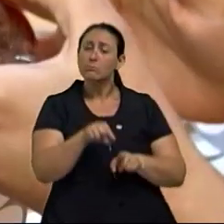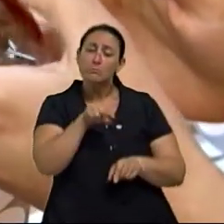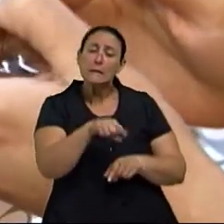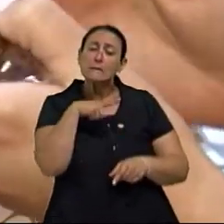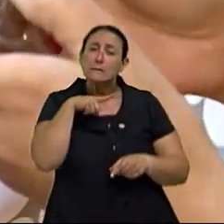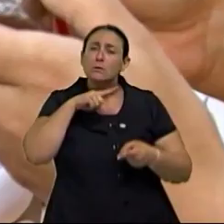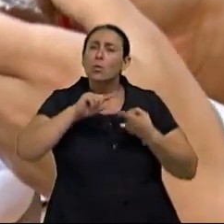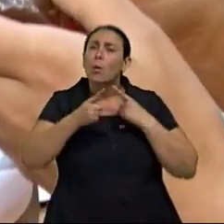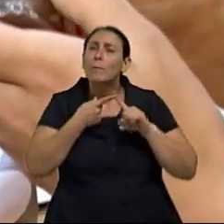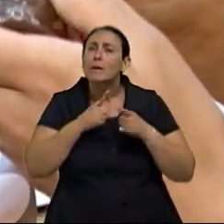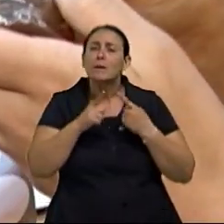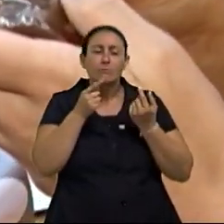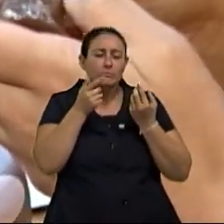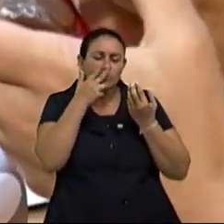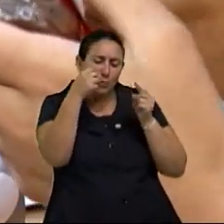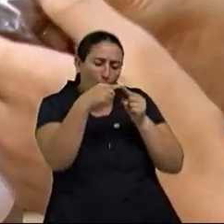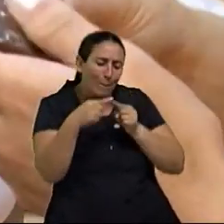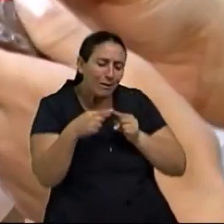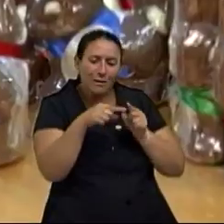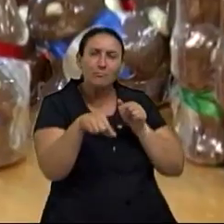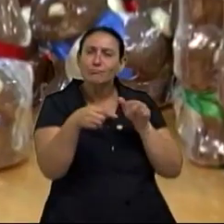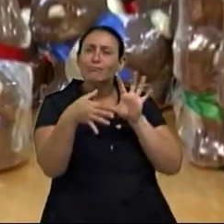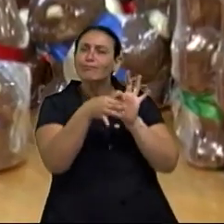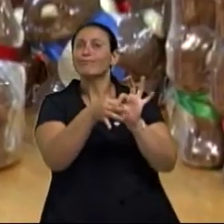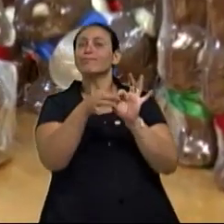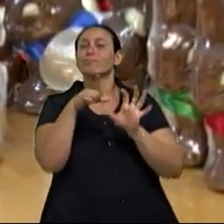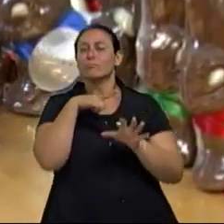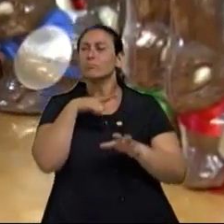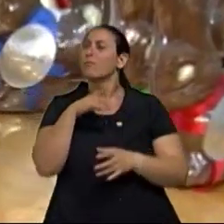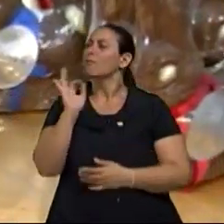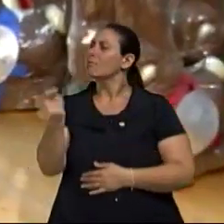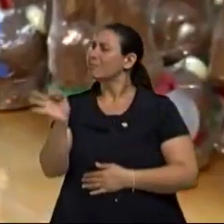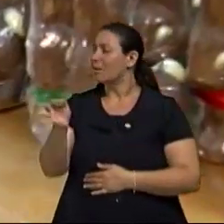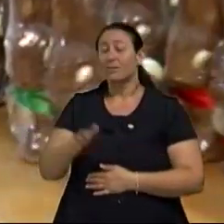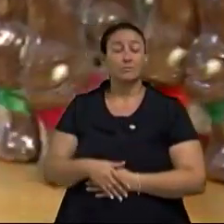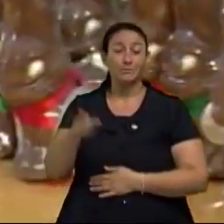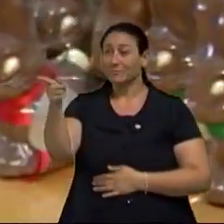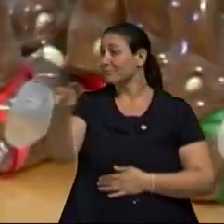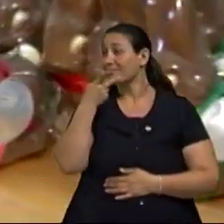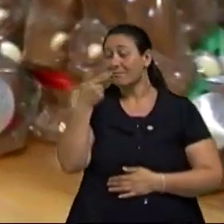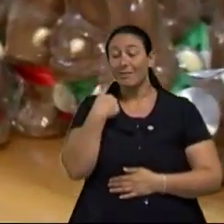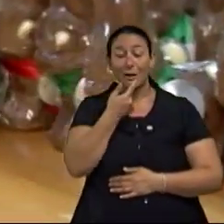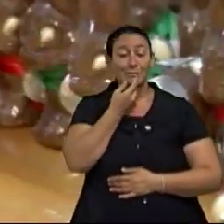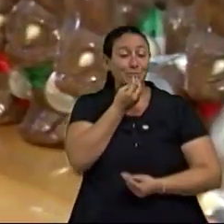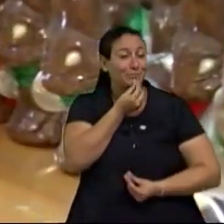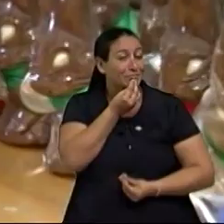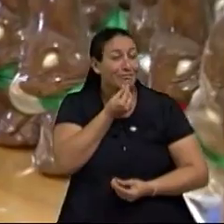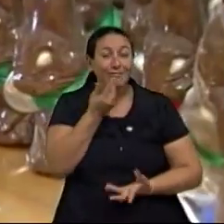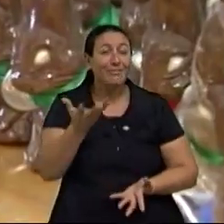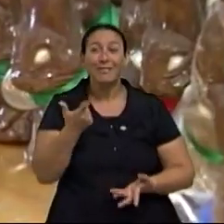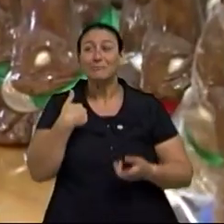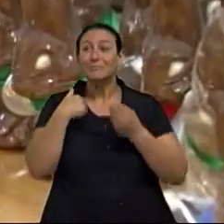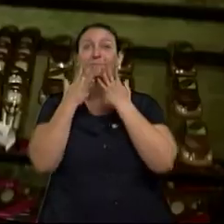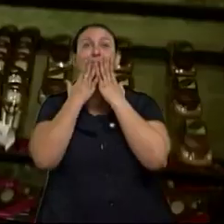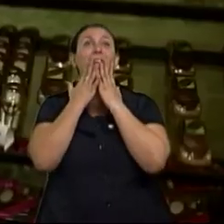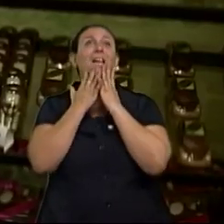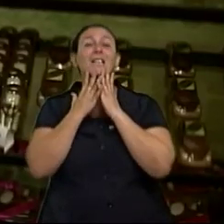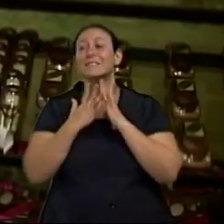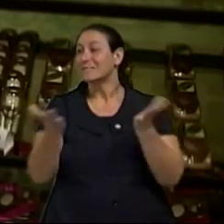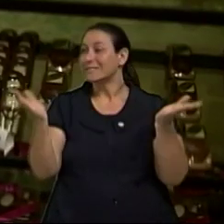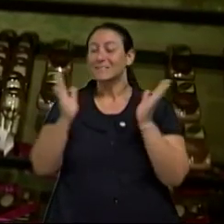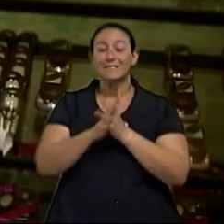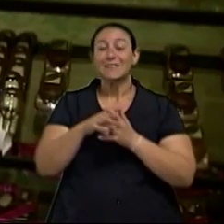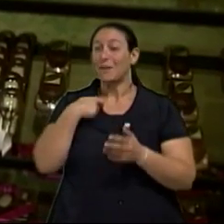combinação de benefícios que você leva. Sim, eu agora já senti até o gosto aqui, até o sabor de um chocolate,